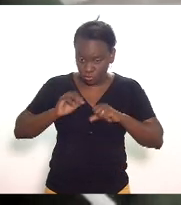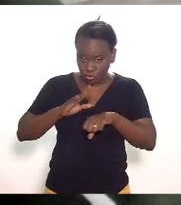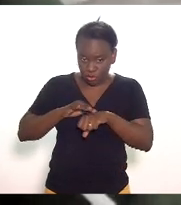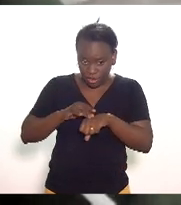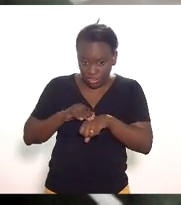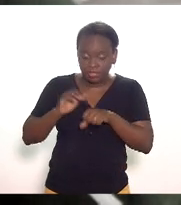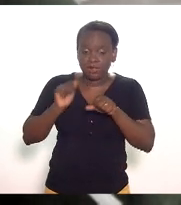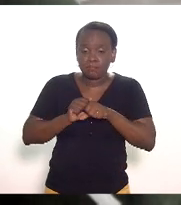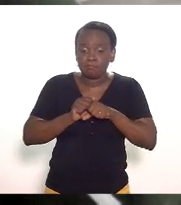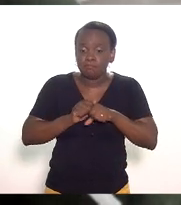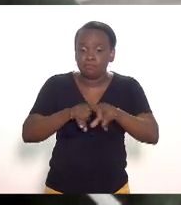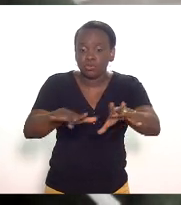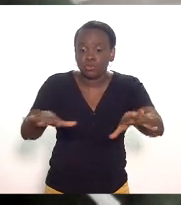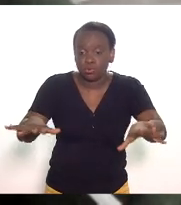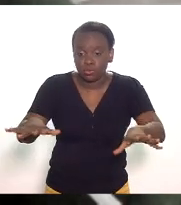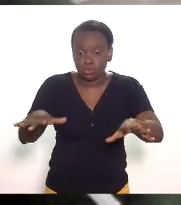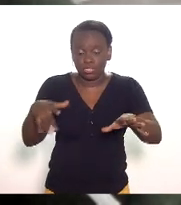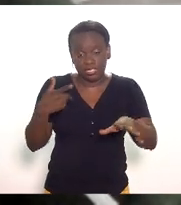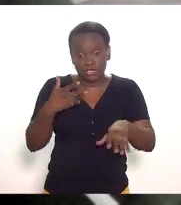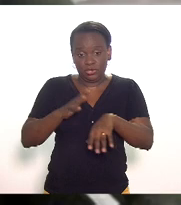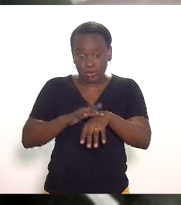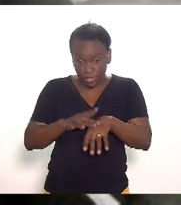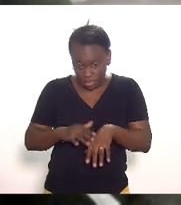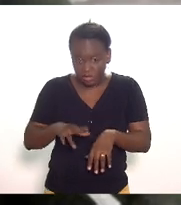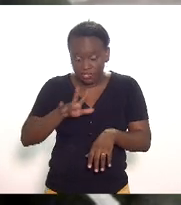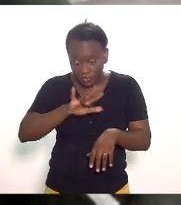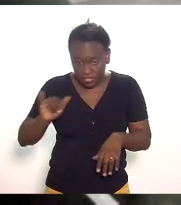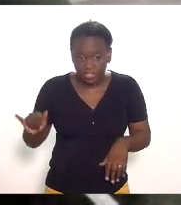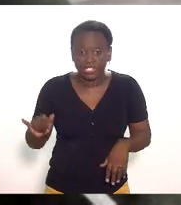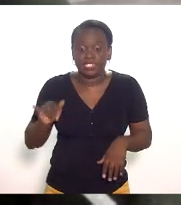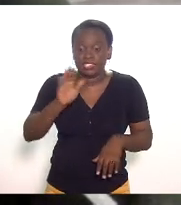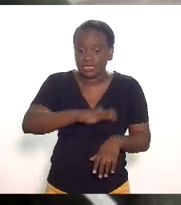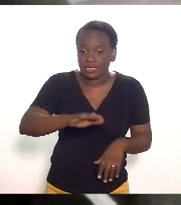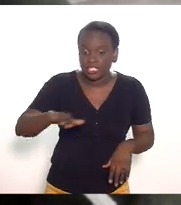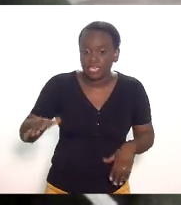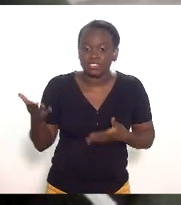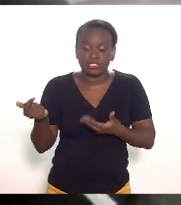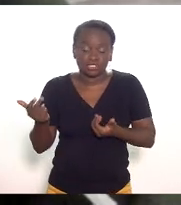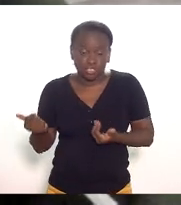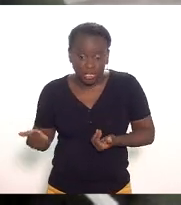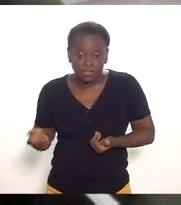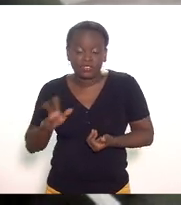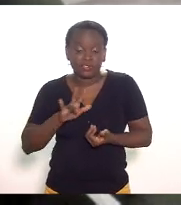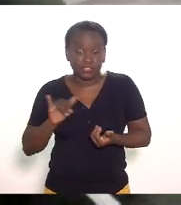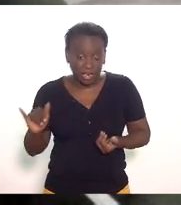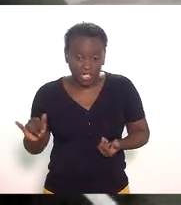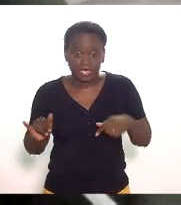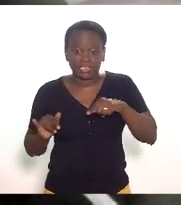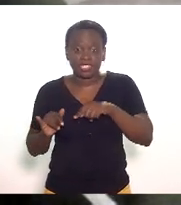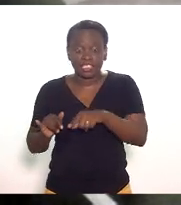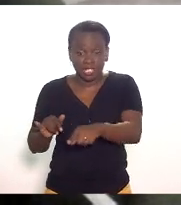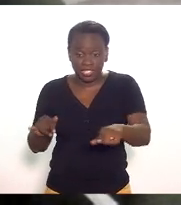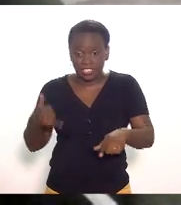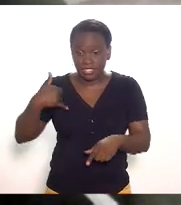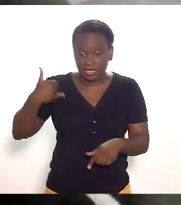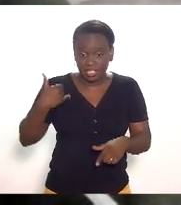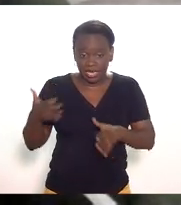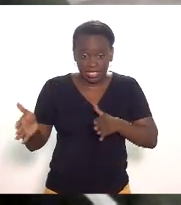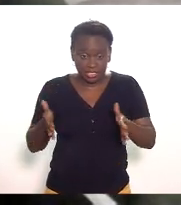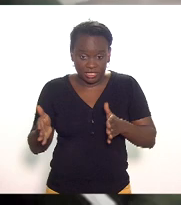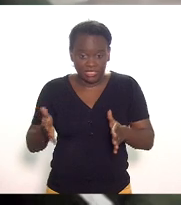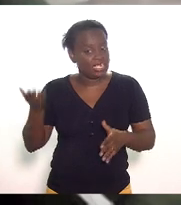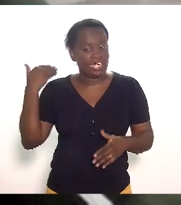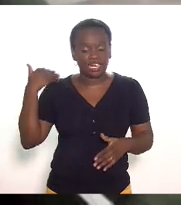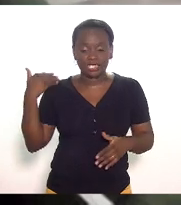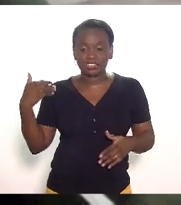vai transmitir essa doença para crianças e adolescentes. Essa faixa etária não